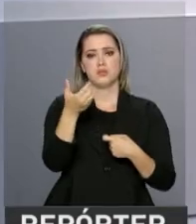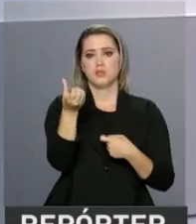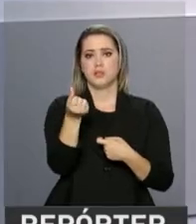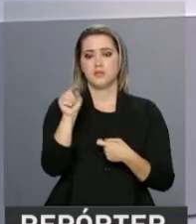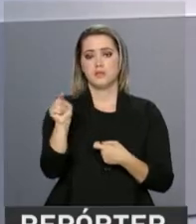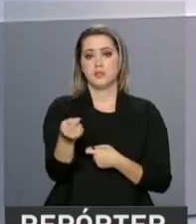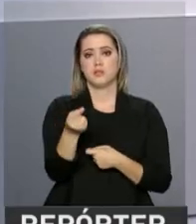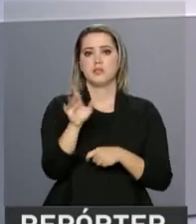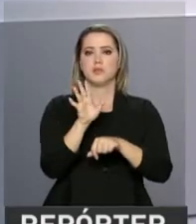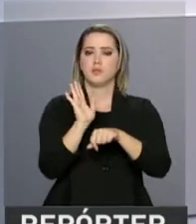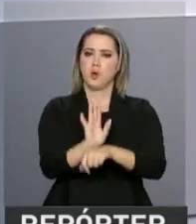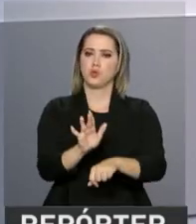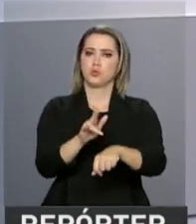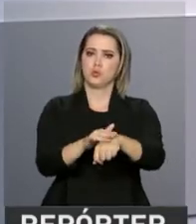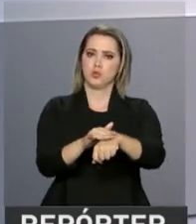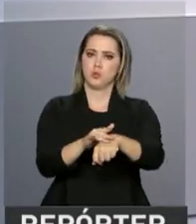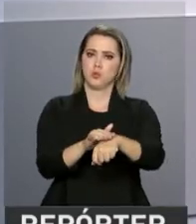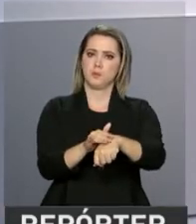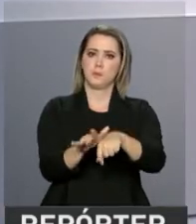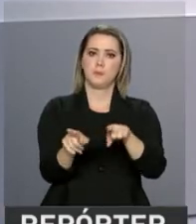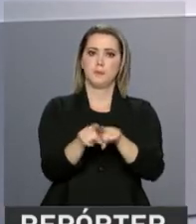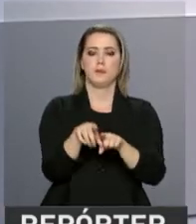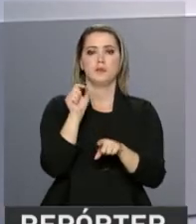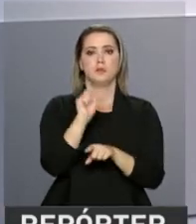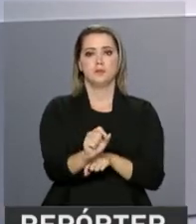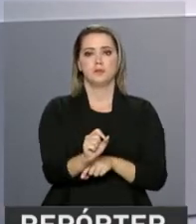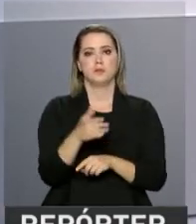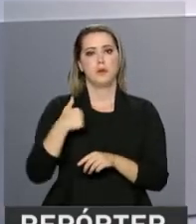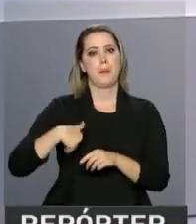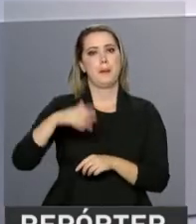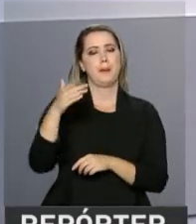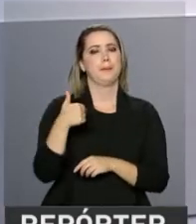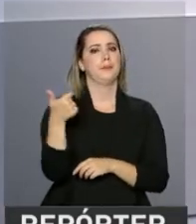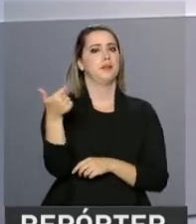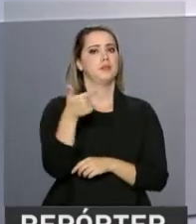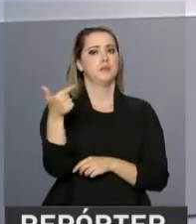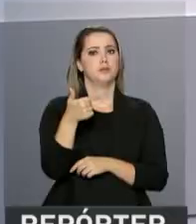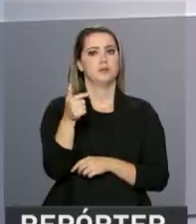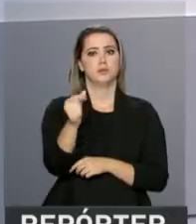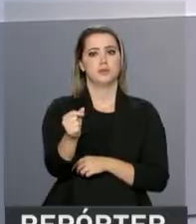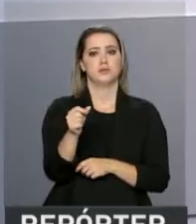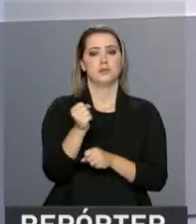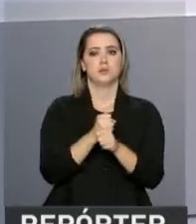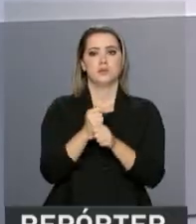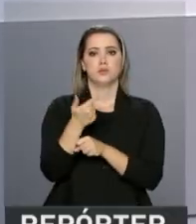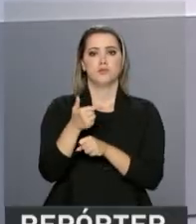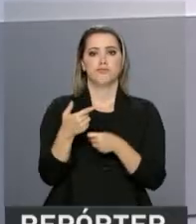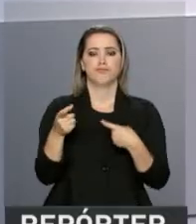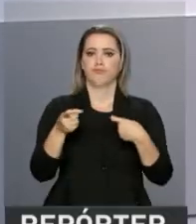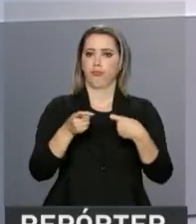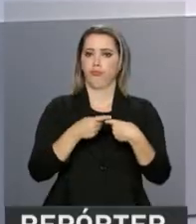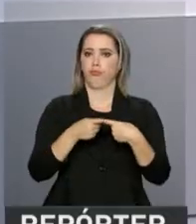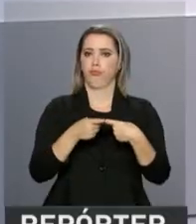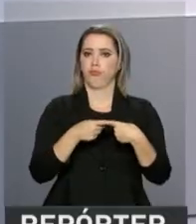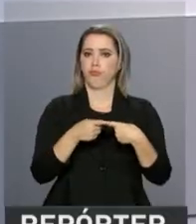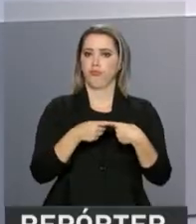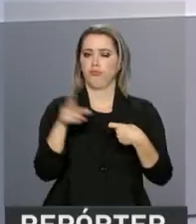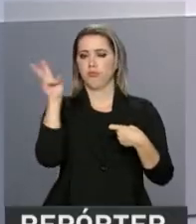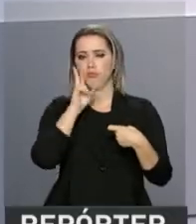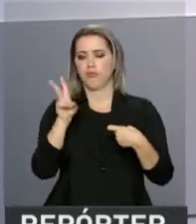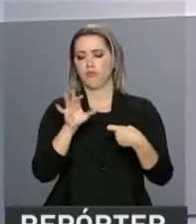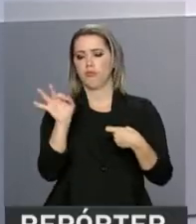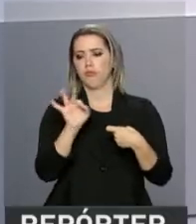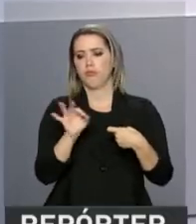mil benefícios de segurados que recebiam auxílio doença e que há mais de dois anos não passavam por avaliação